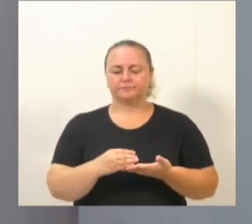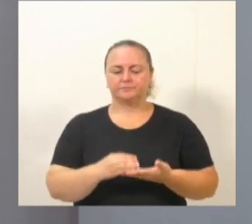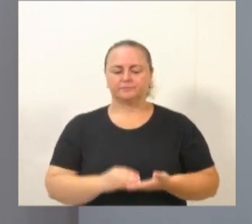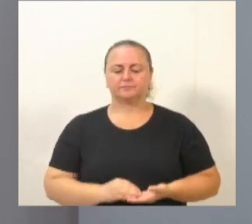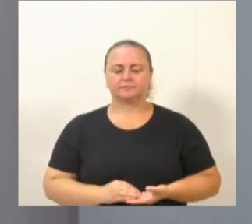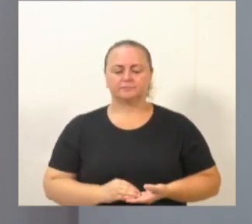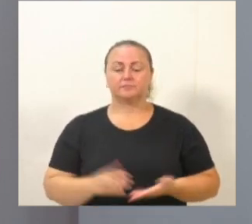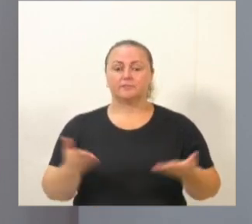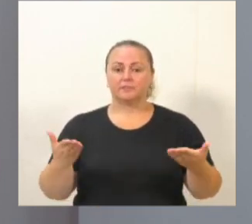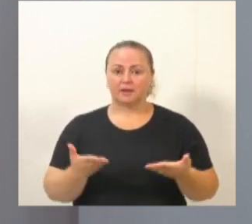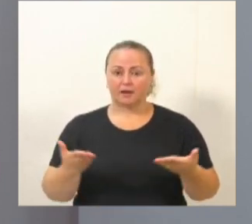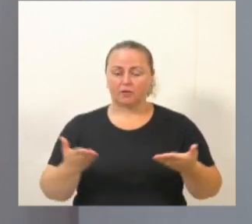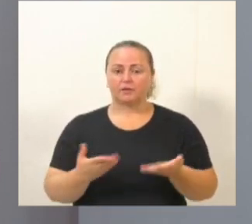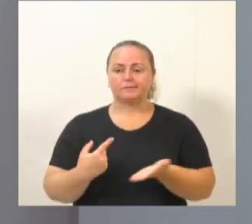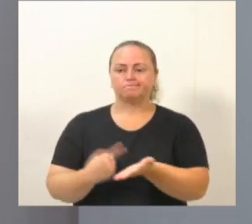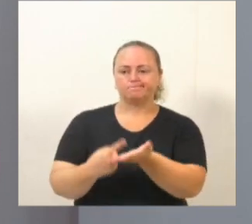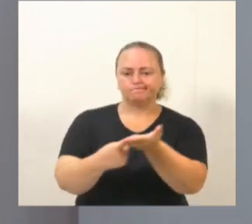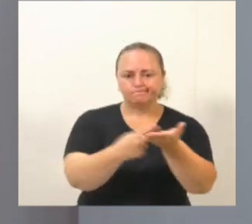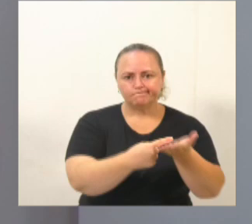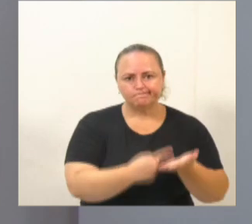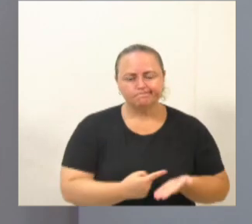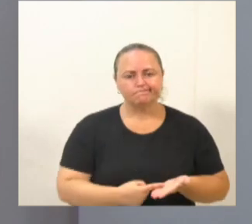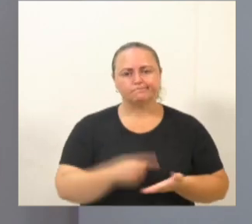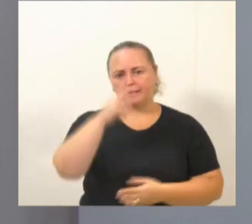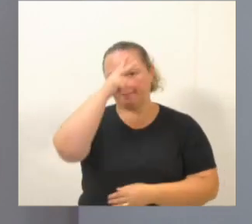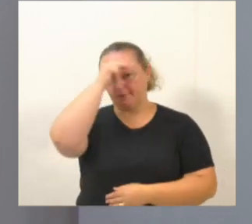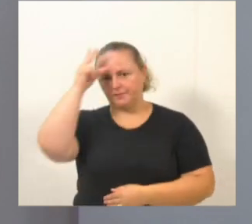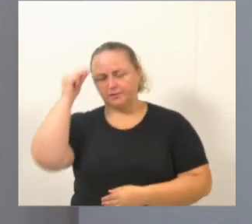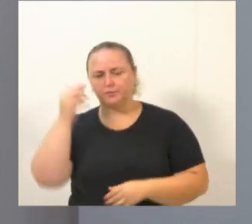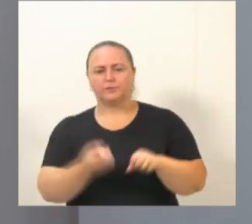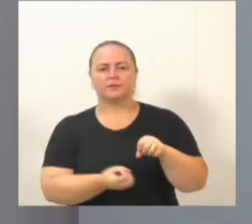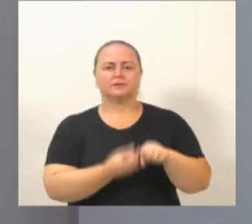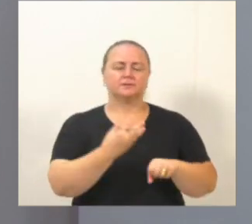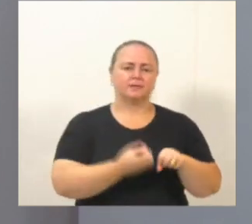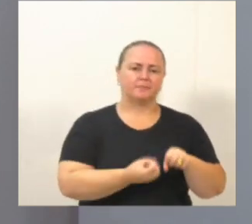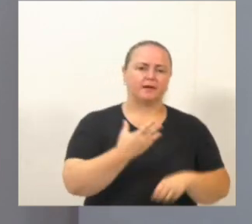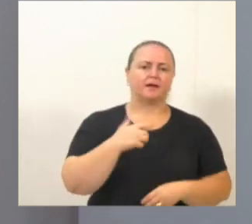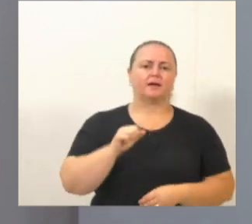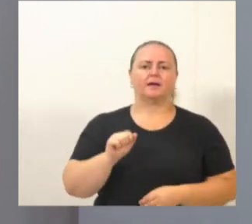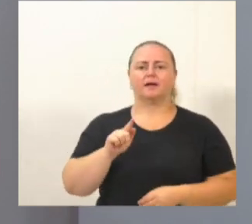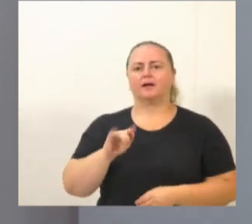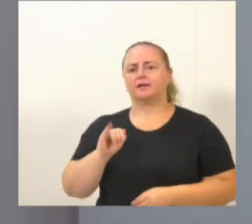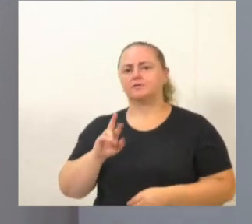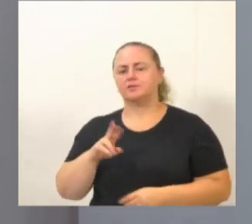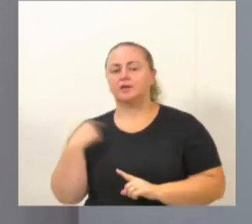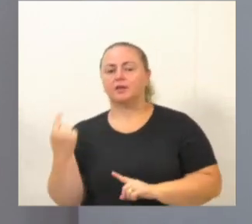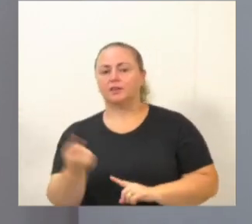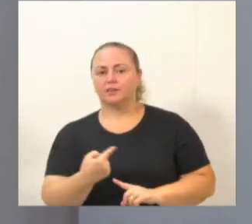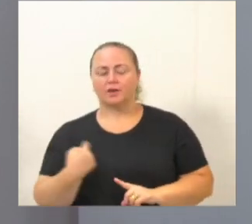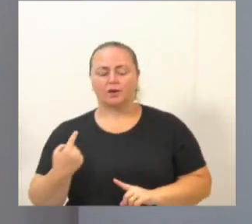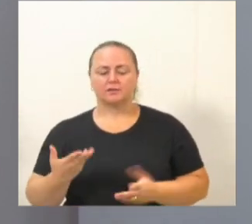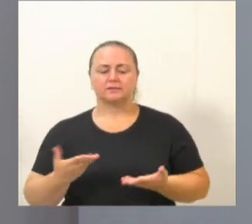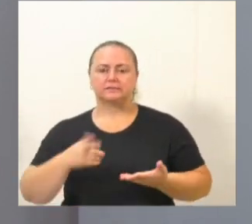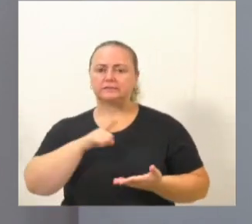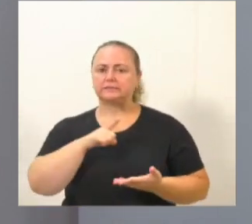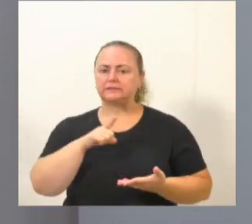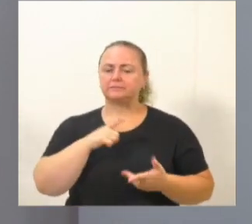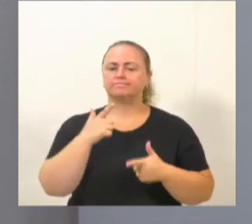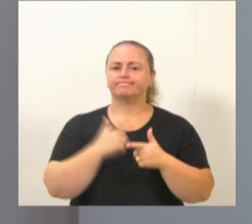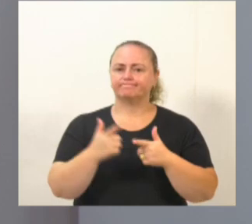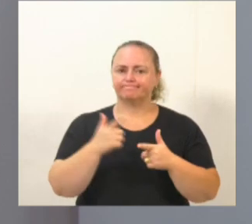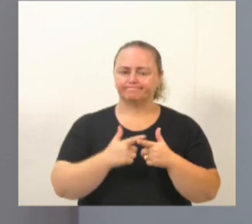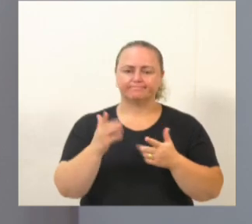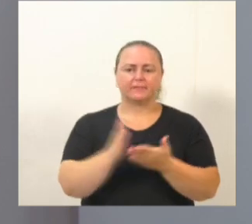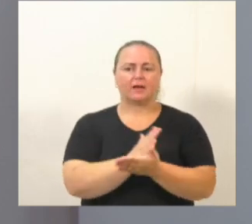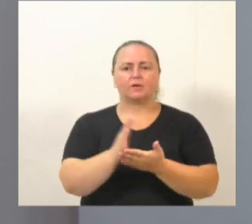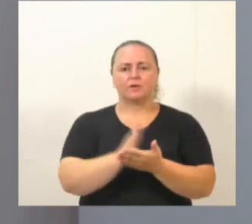trabalho conjunto, Prefeitura Municipal, SAMAI, Agência Reguladora e nós. A gente teve bastante dificuldade, alguns entendimentos